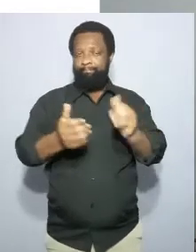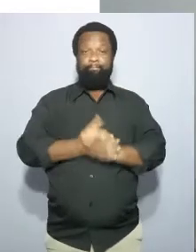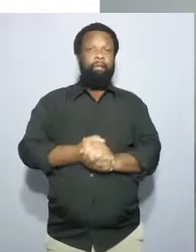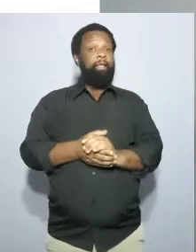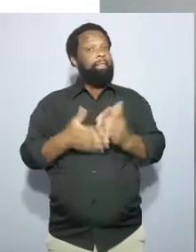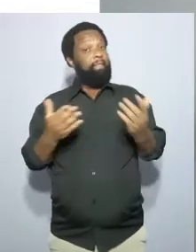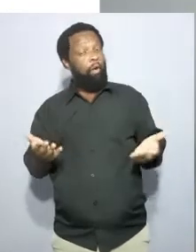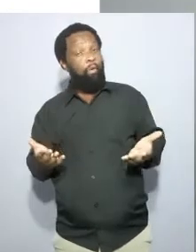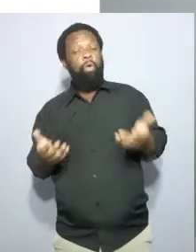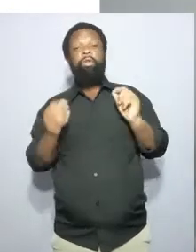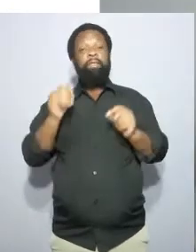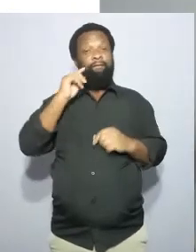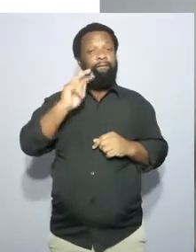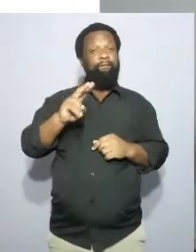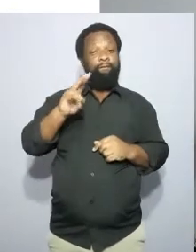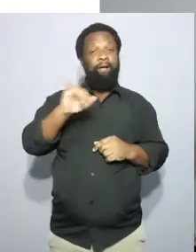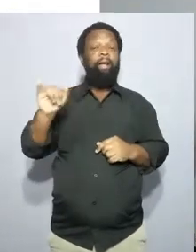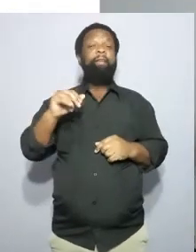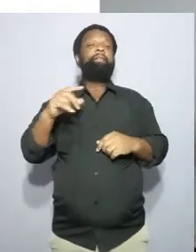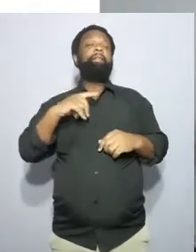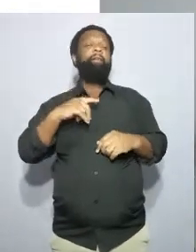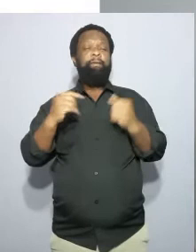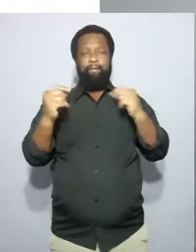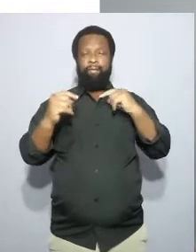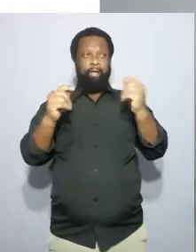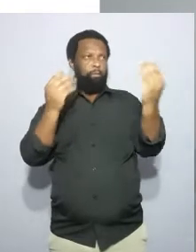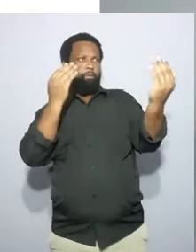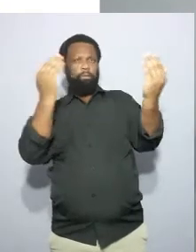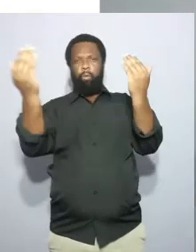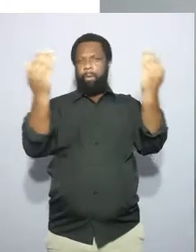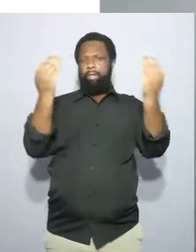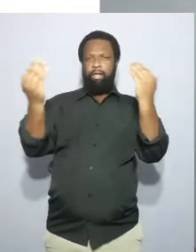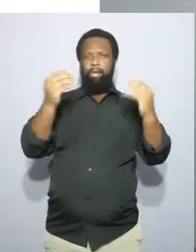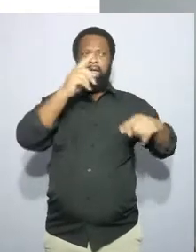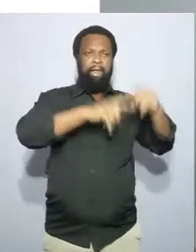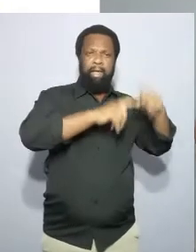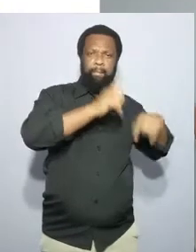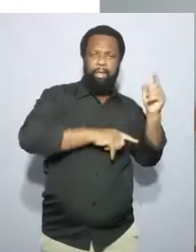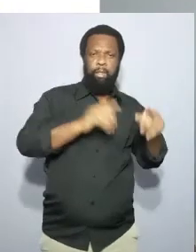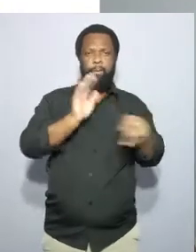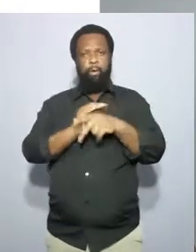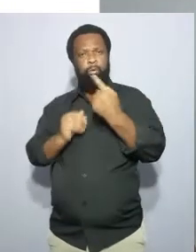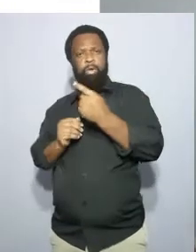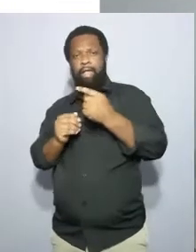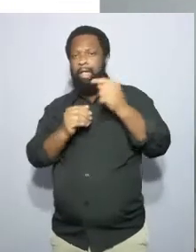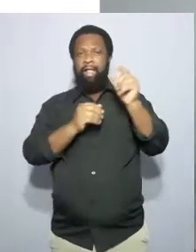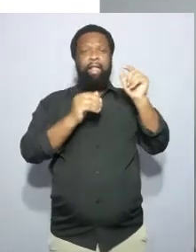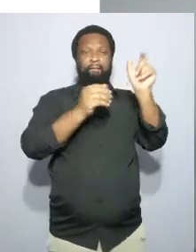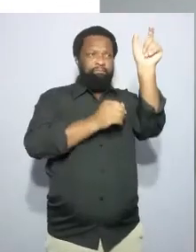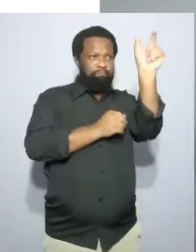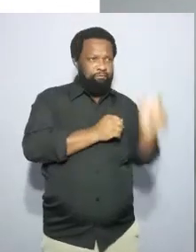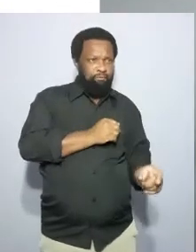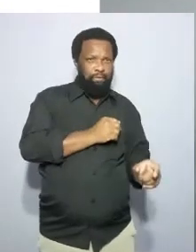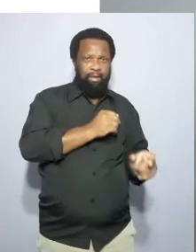Então, quando nós compararmos elementos que estão na mesma família,